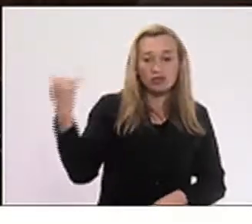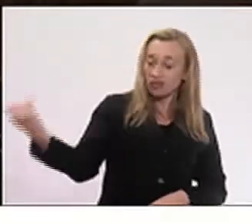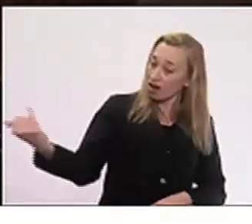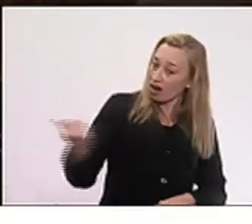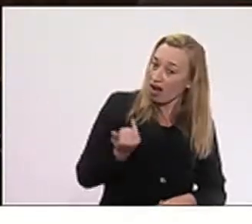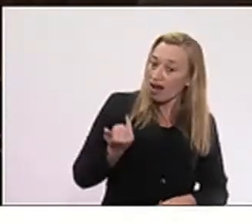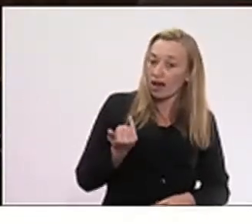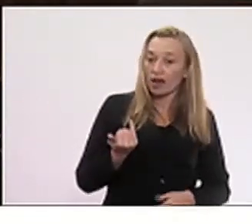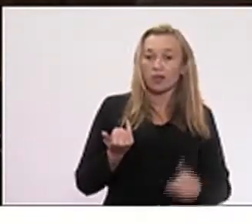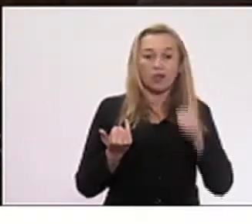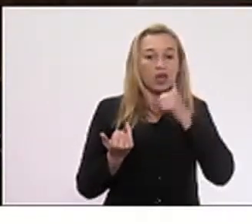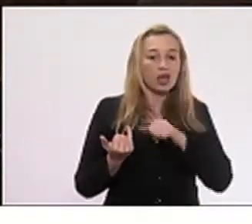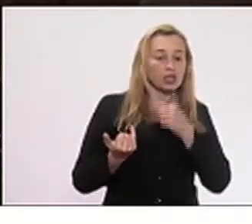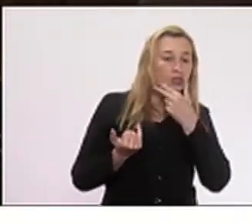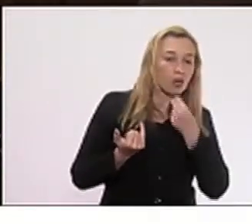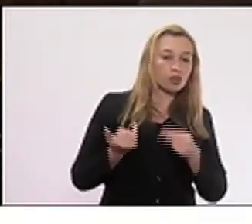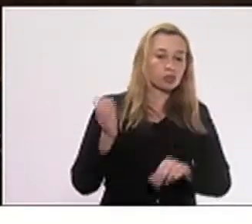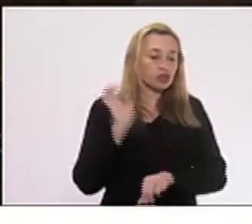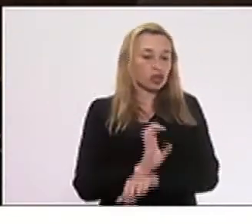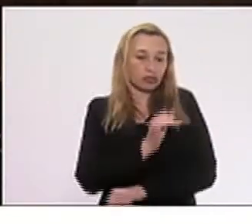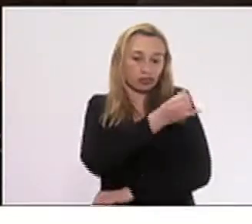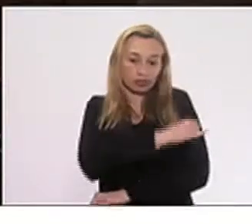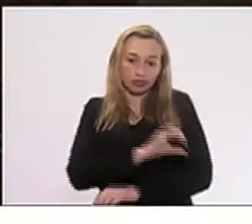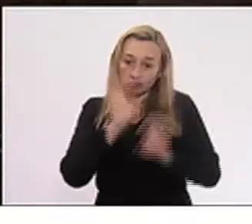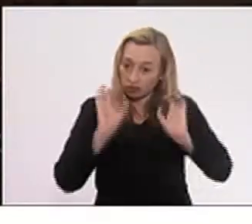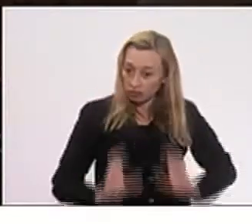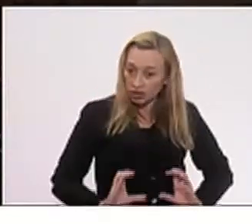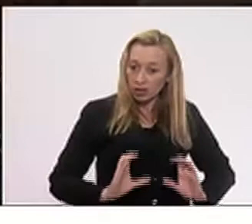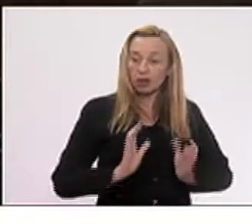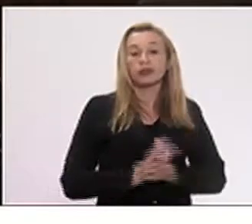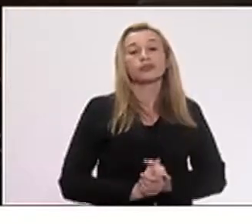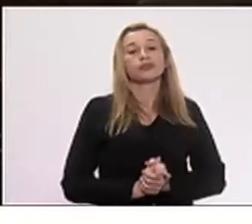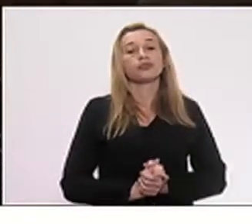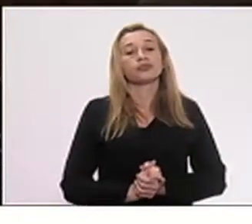da cidadã desse estado do Rio de Janeiro,